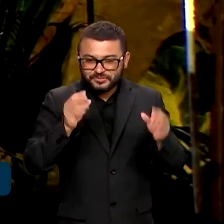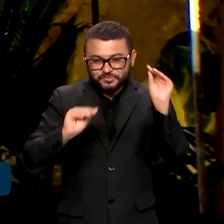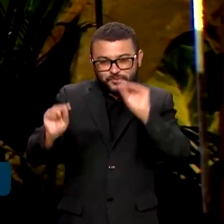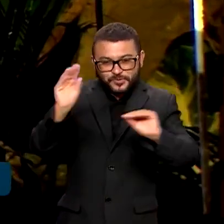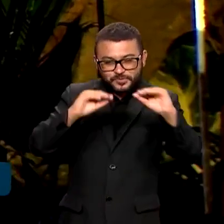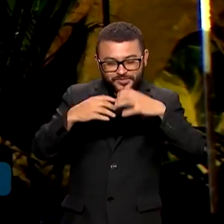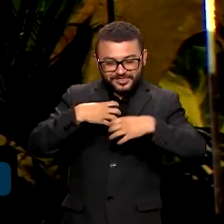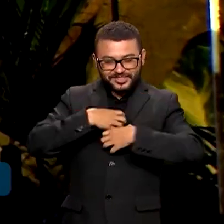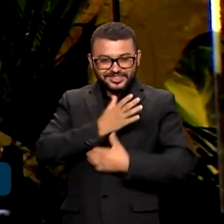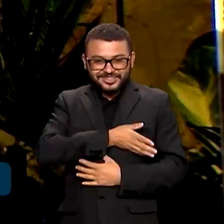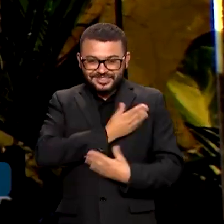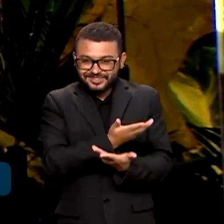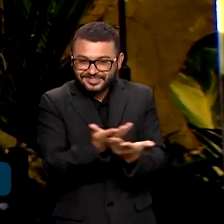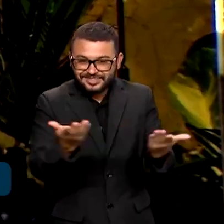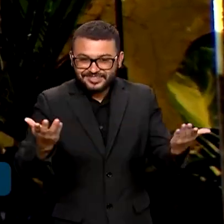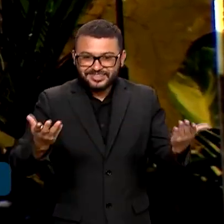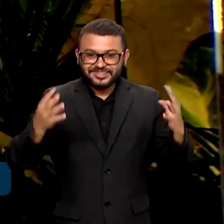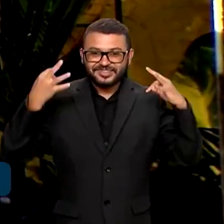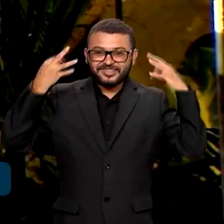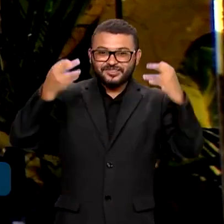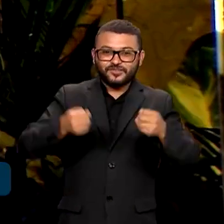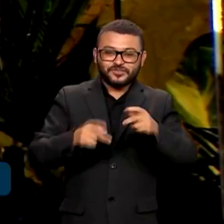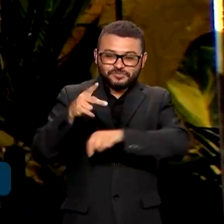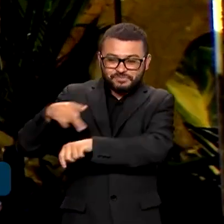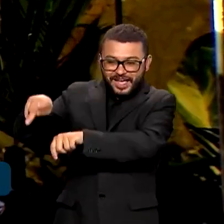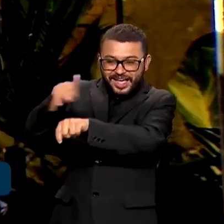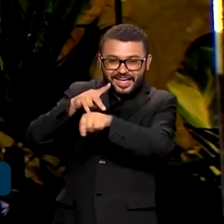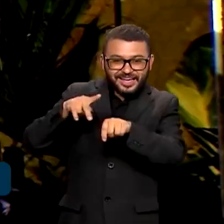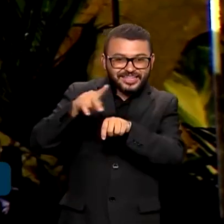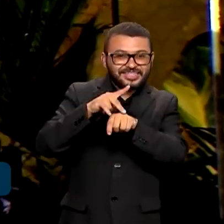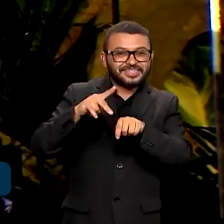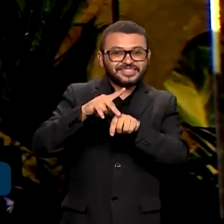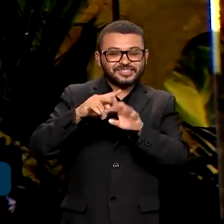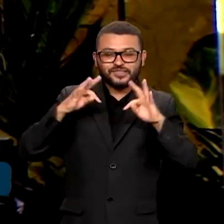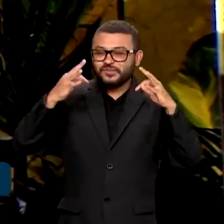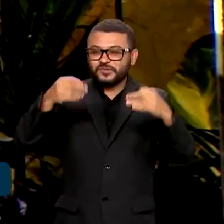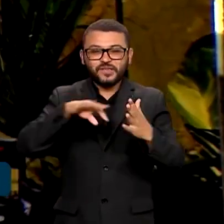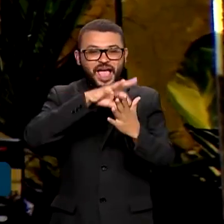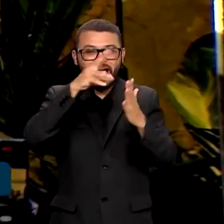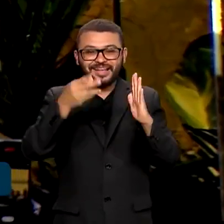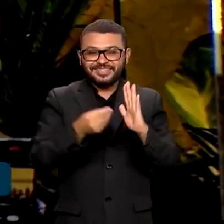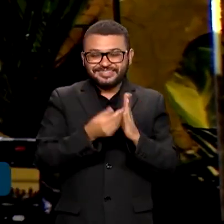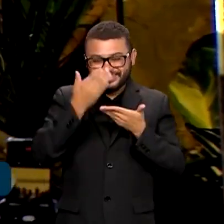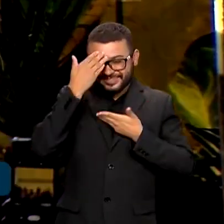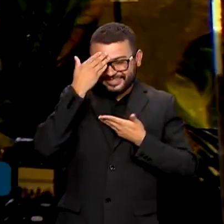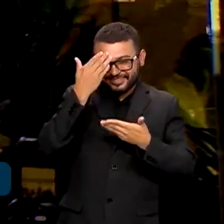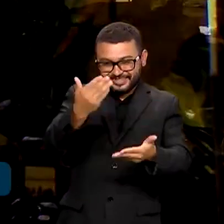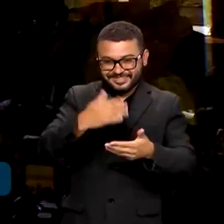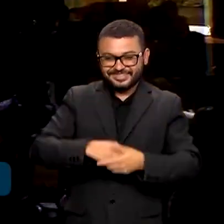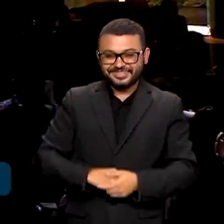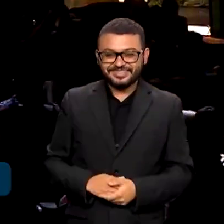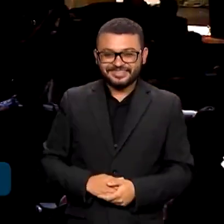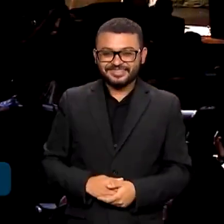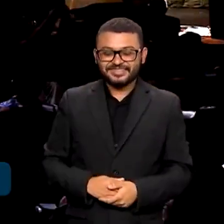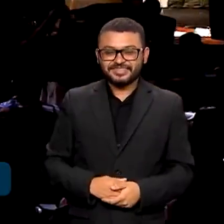beijo no coração de todos os países e das almas amazônicas.